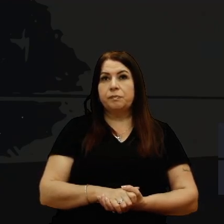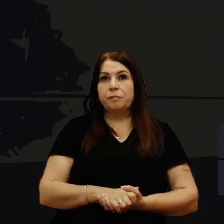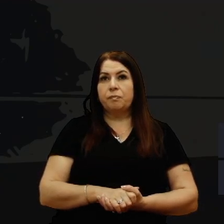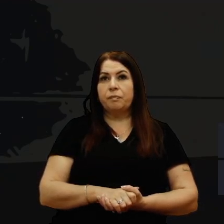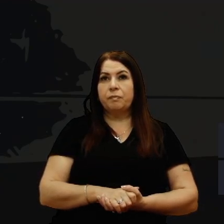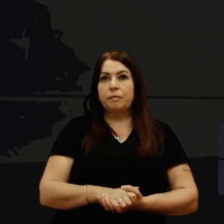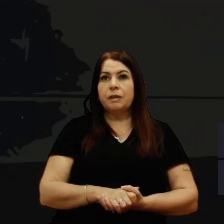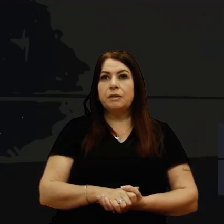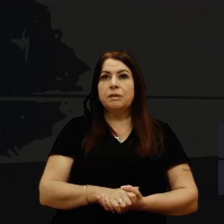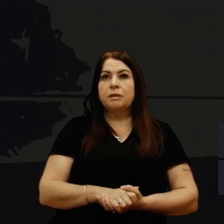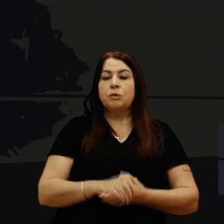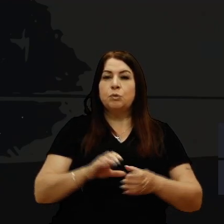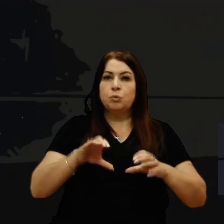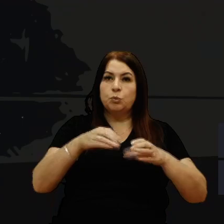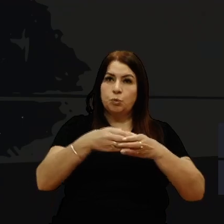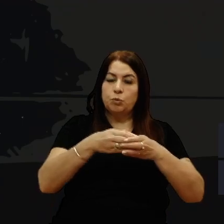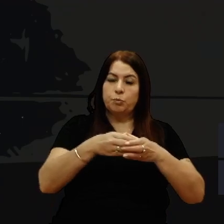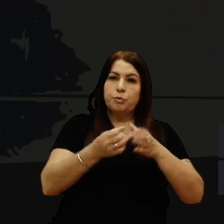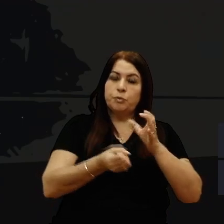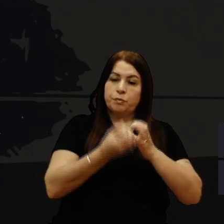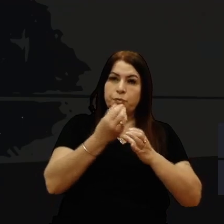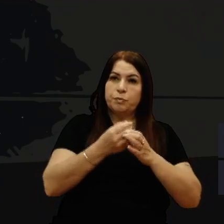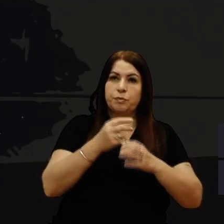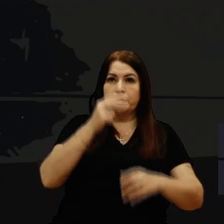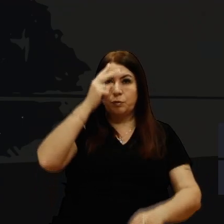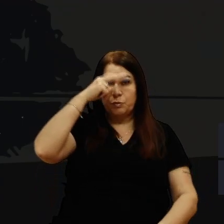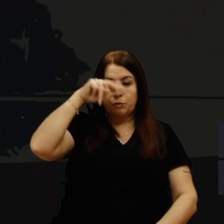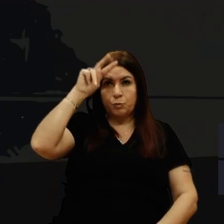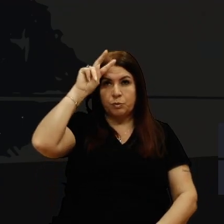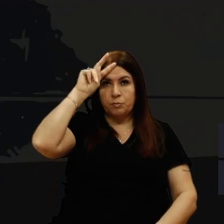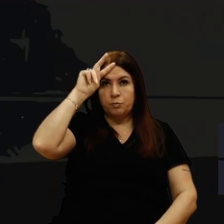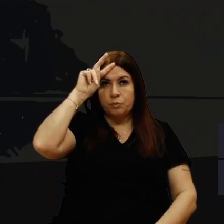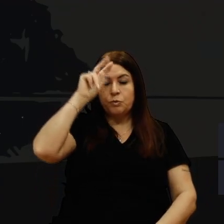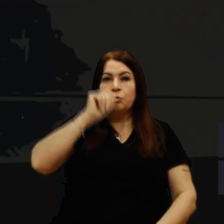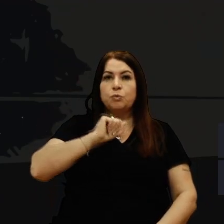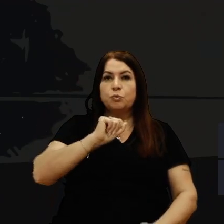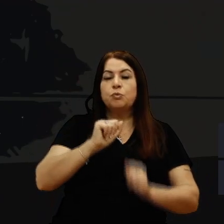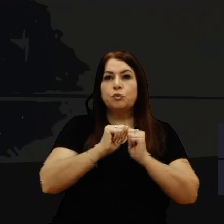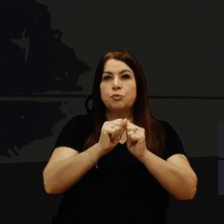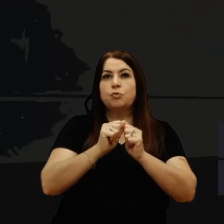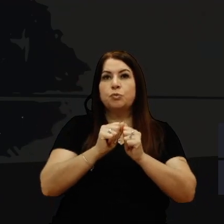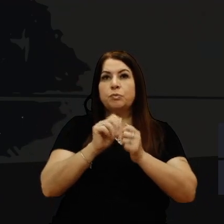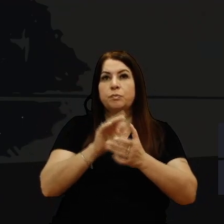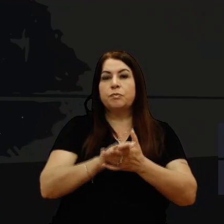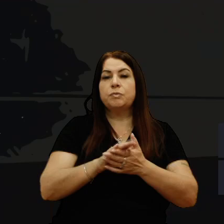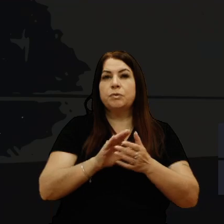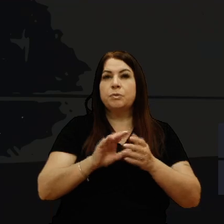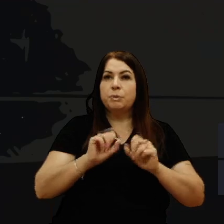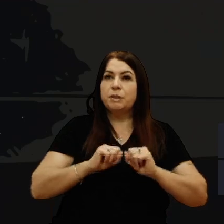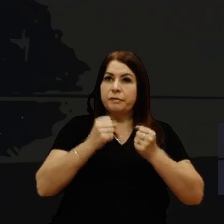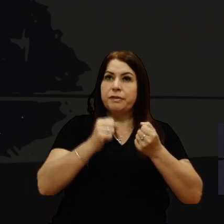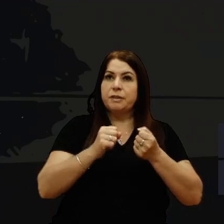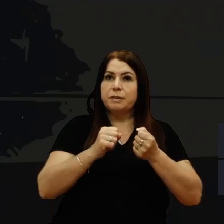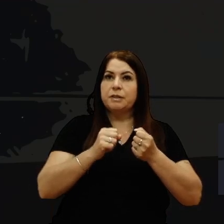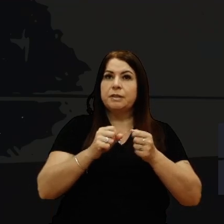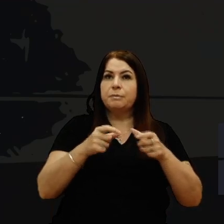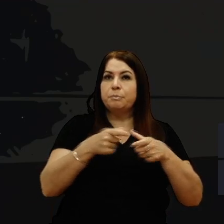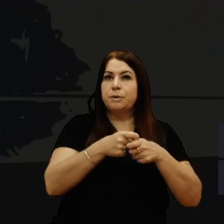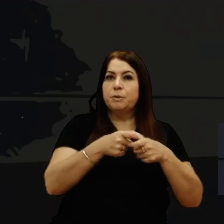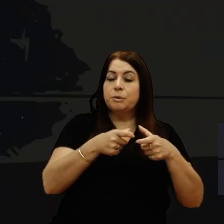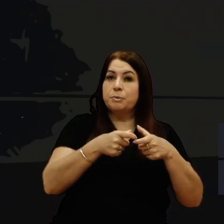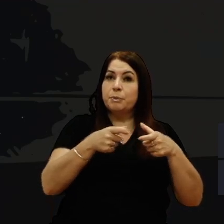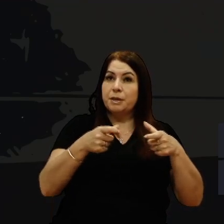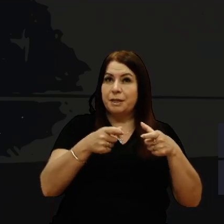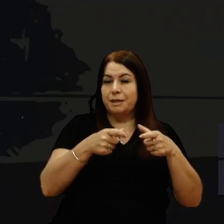estamos compondo a frente, juntamente com o vereador Edson da Rosa, a frente da parlamentar em defesa das micro e pequenas